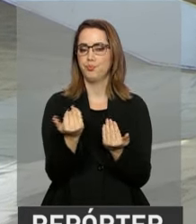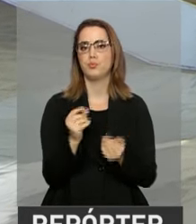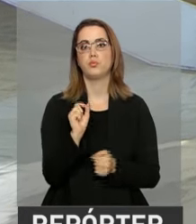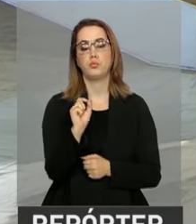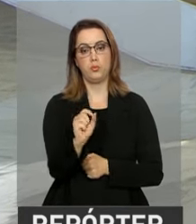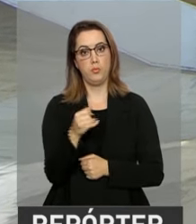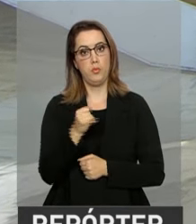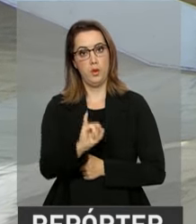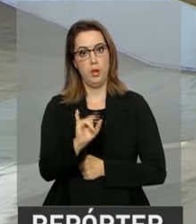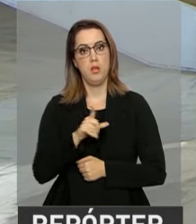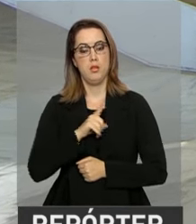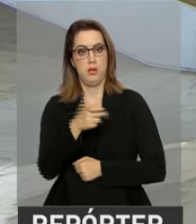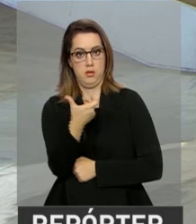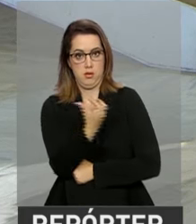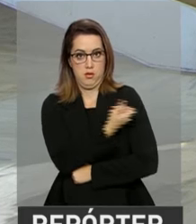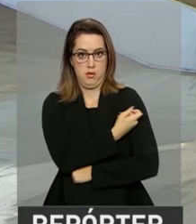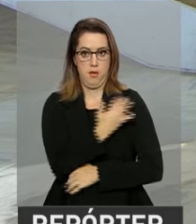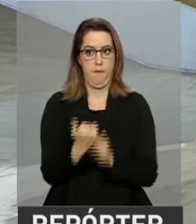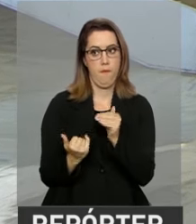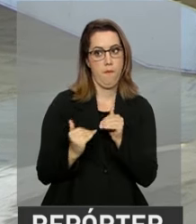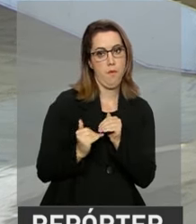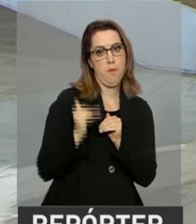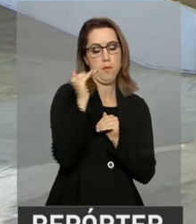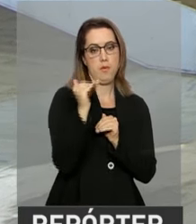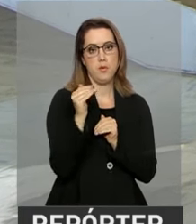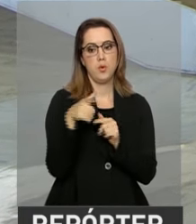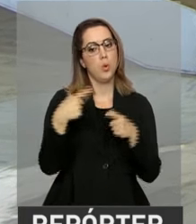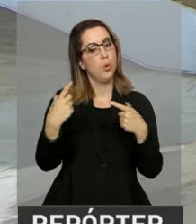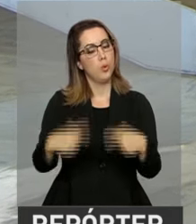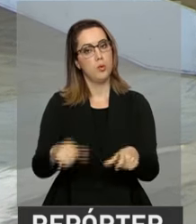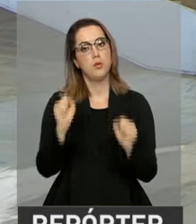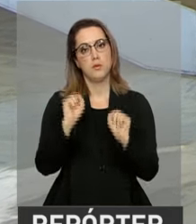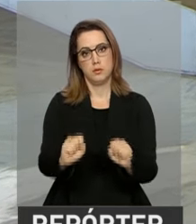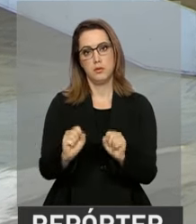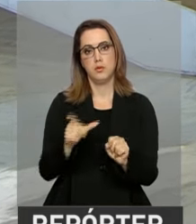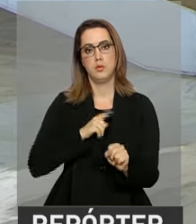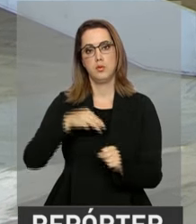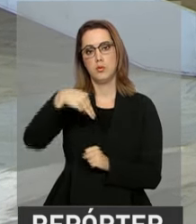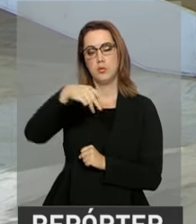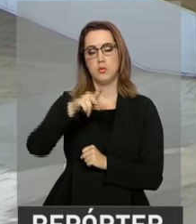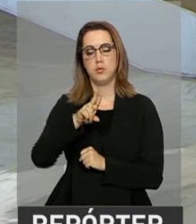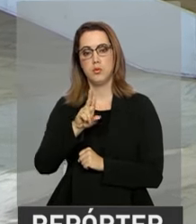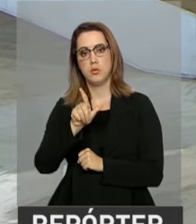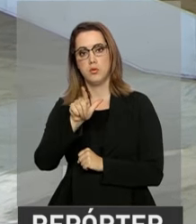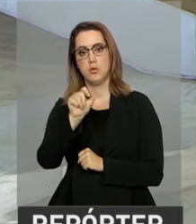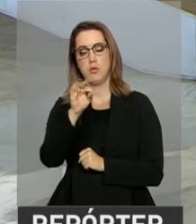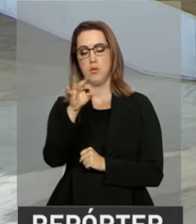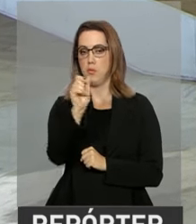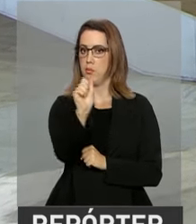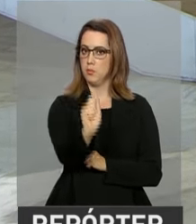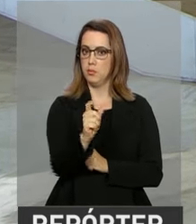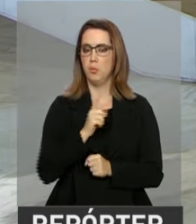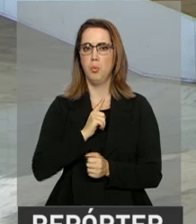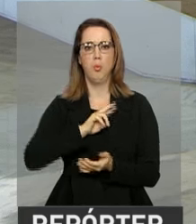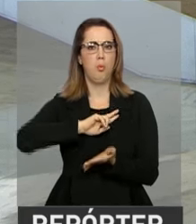esses valores ele pode receber uma multa que varia aí entre r$ 90 e r 8.